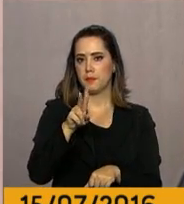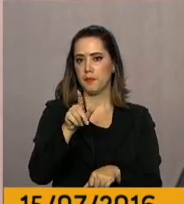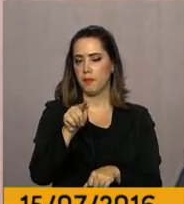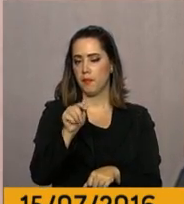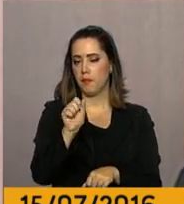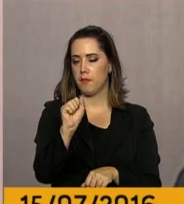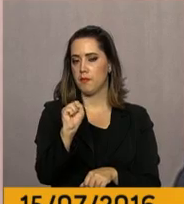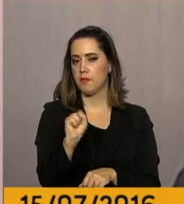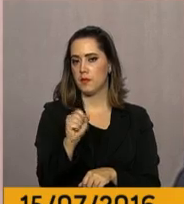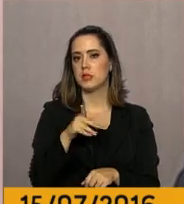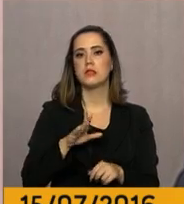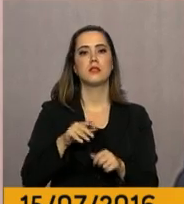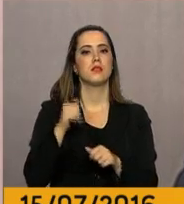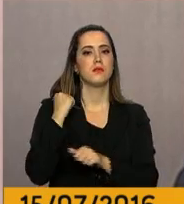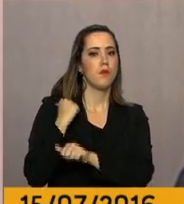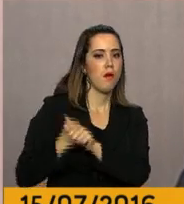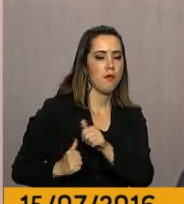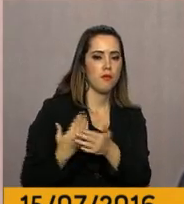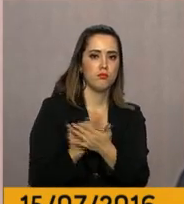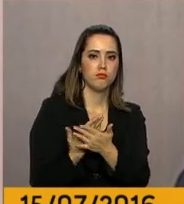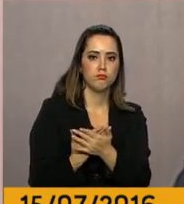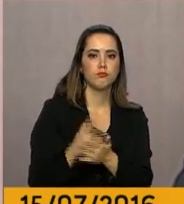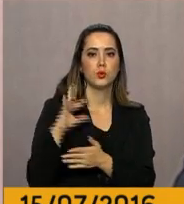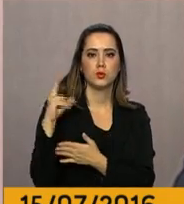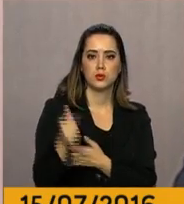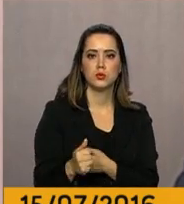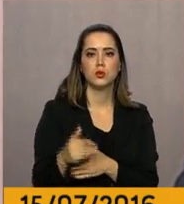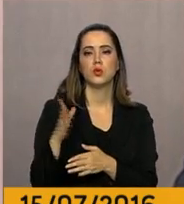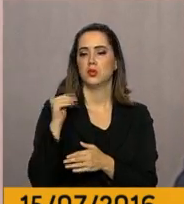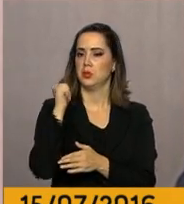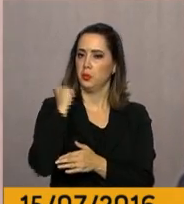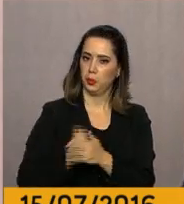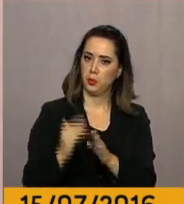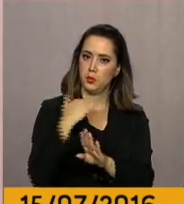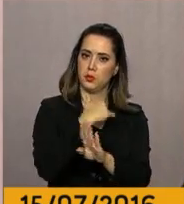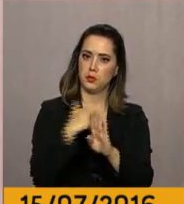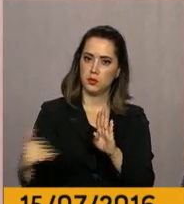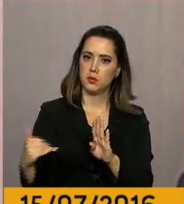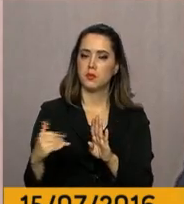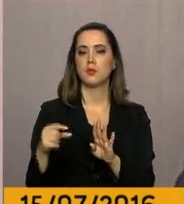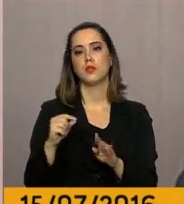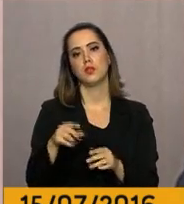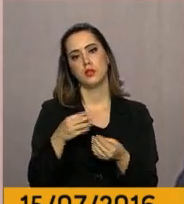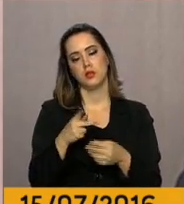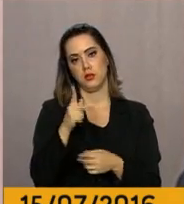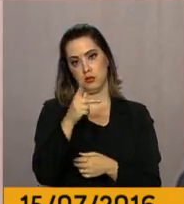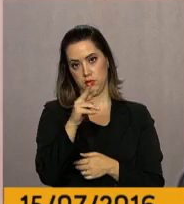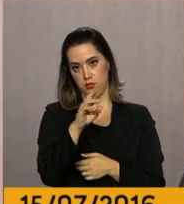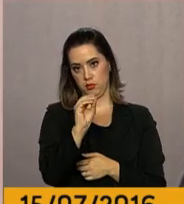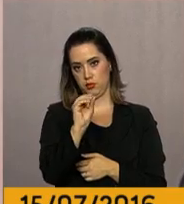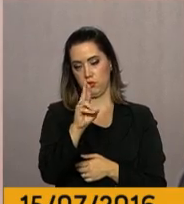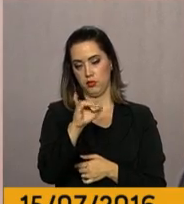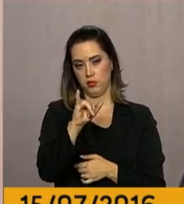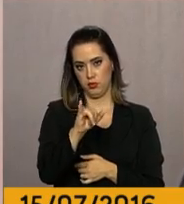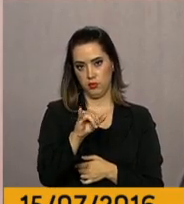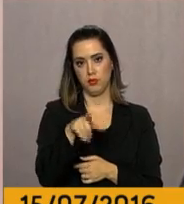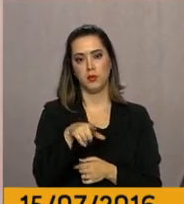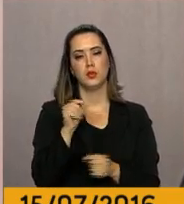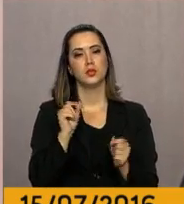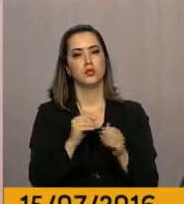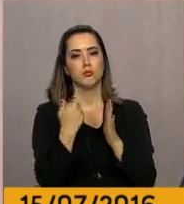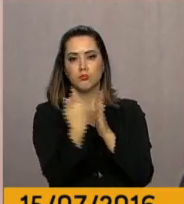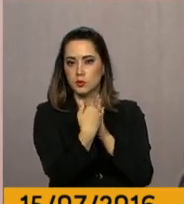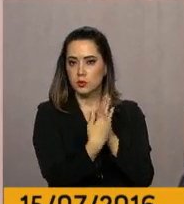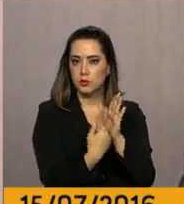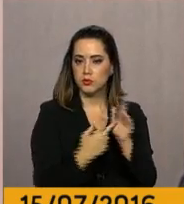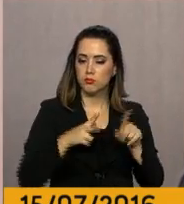bolsas integrais e bolsas parciais pelo ProUni, com a redefinição do critério de ocupação